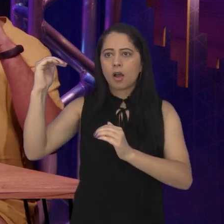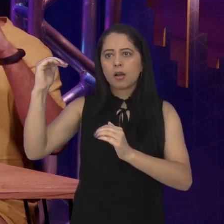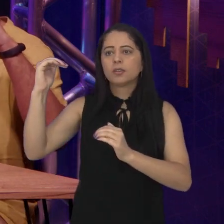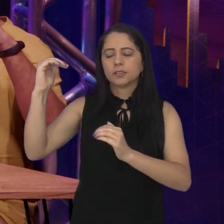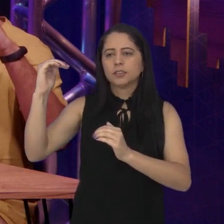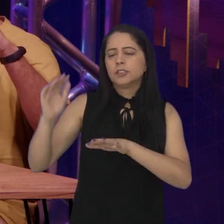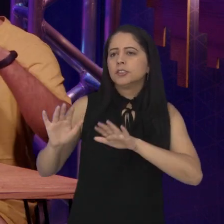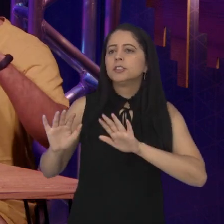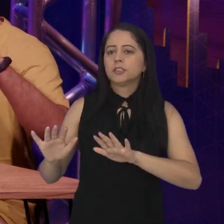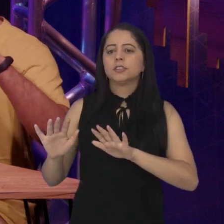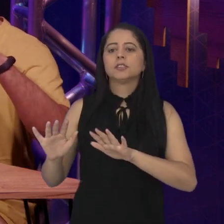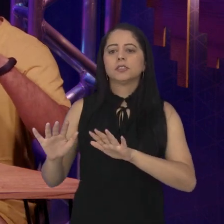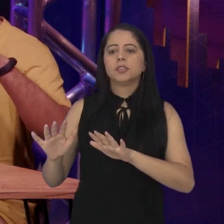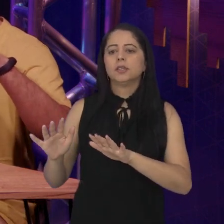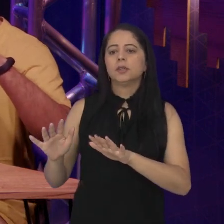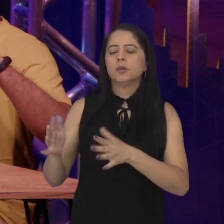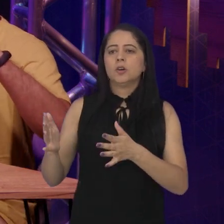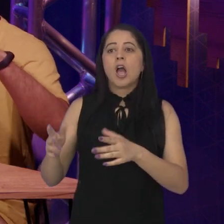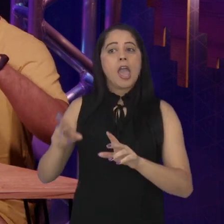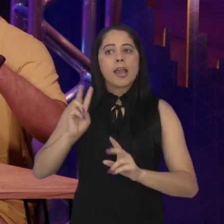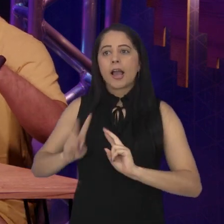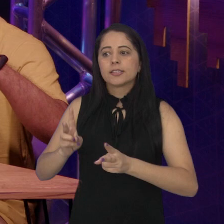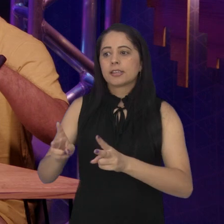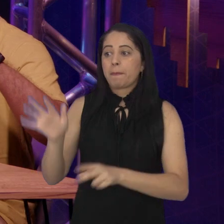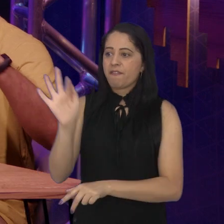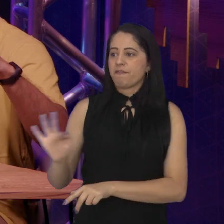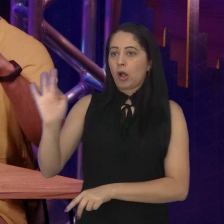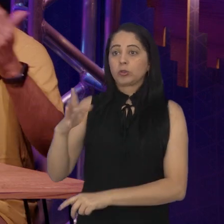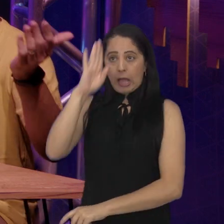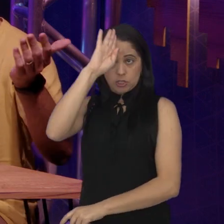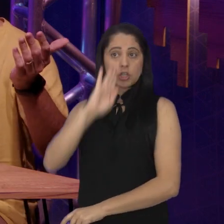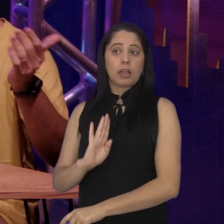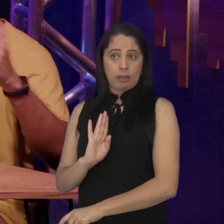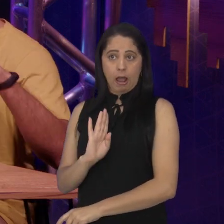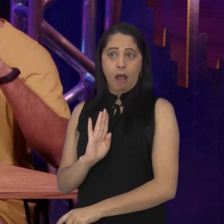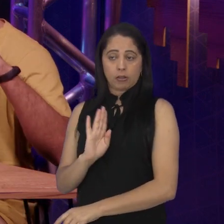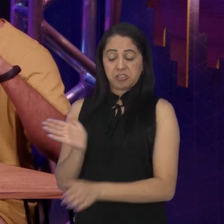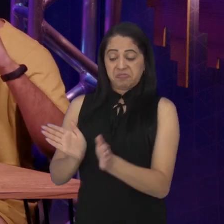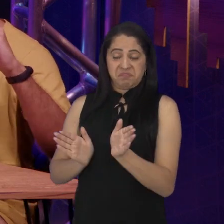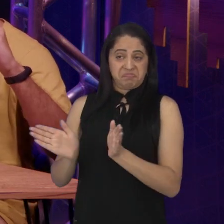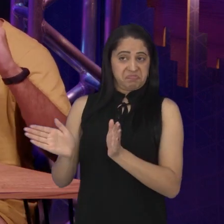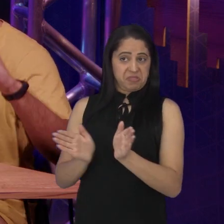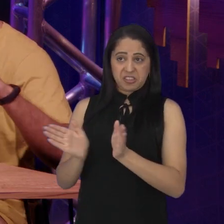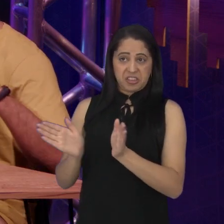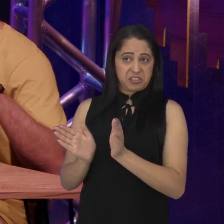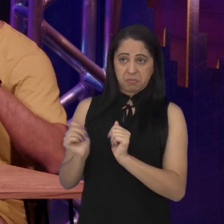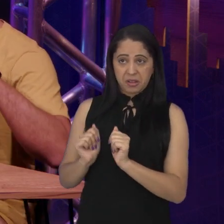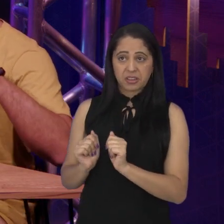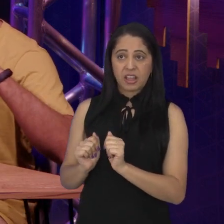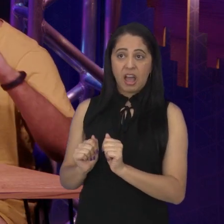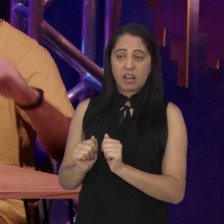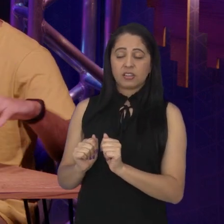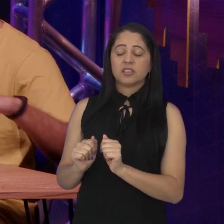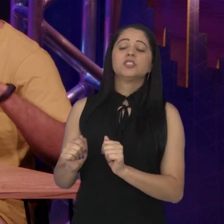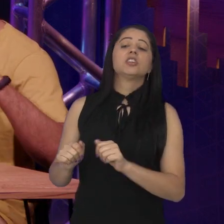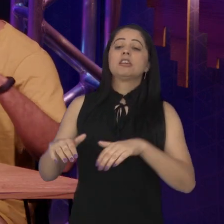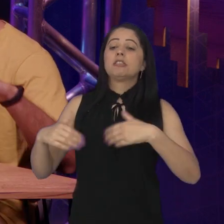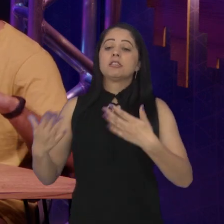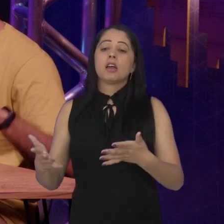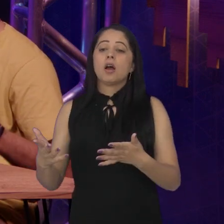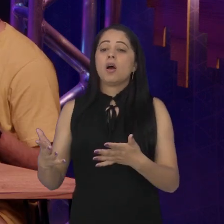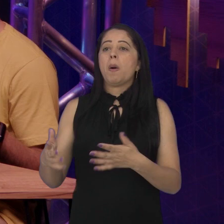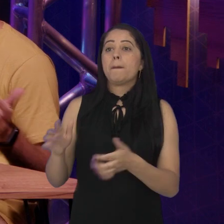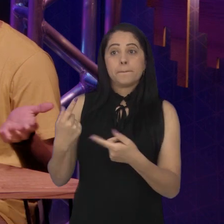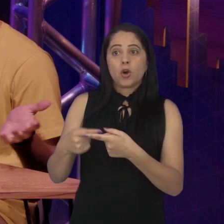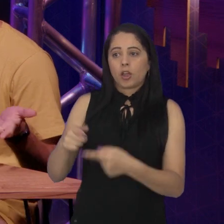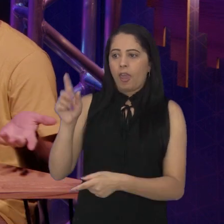acima do nível, né? Acaba fazendo a faculdade de graça, tendo acesso aos melhores professores